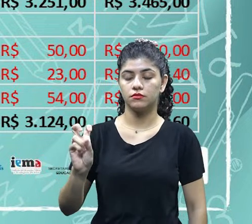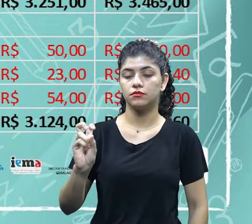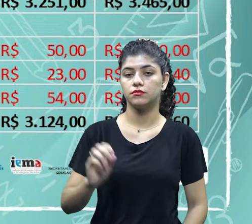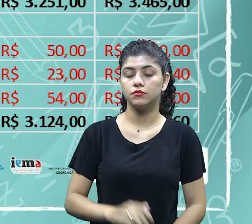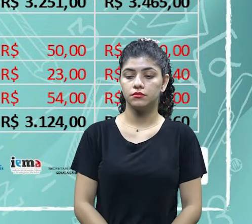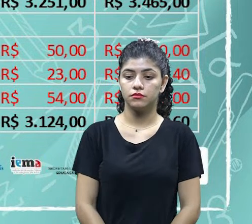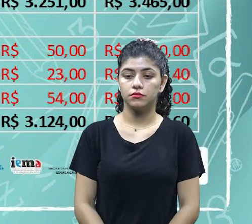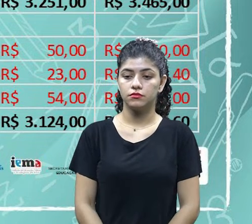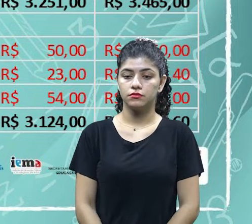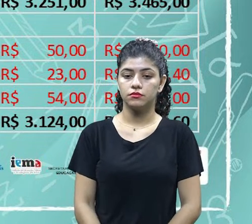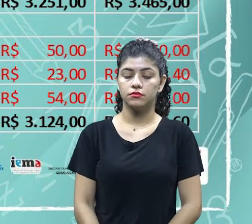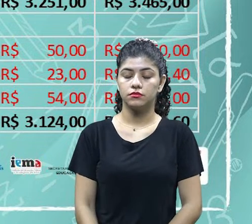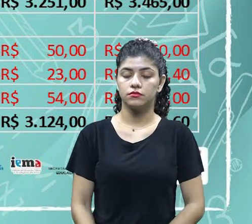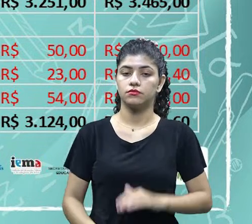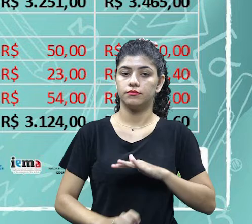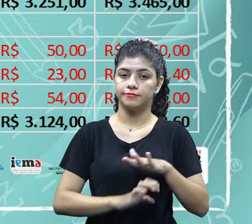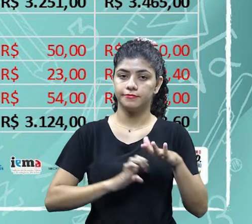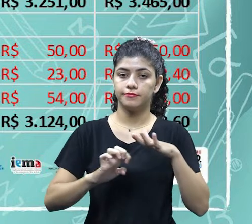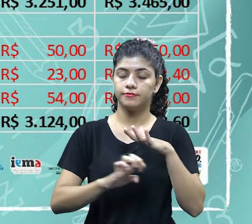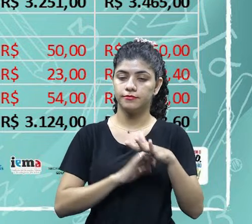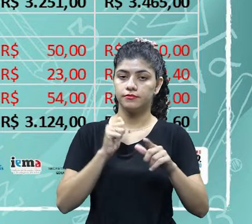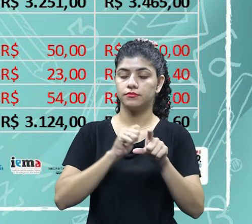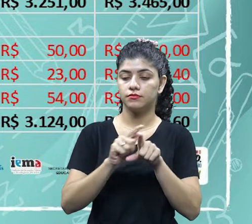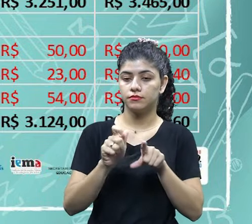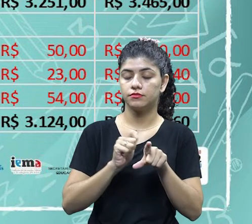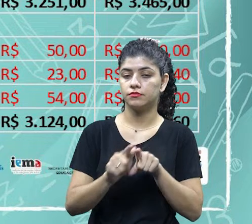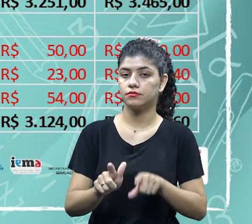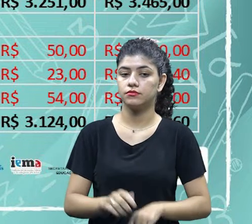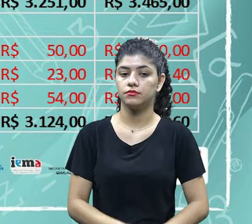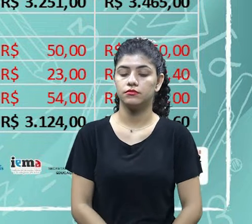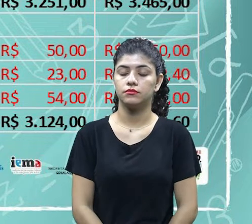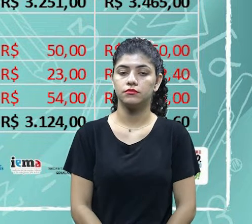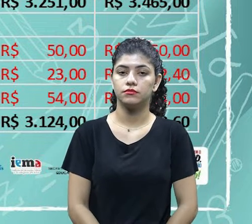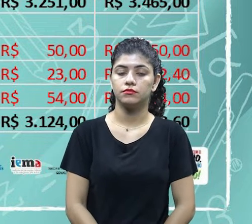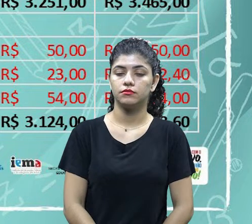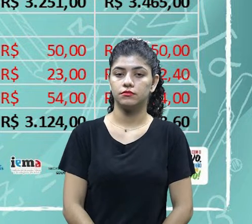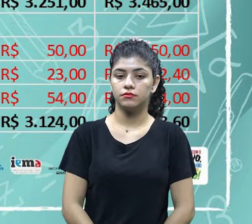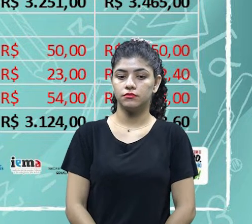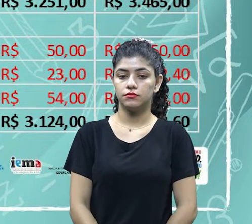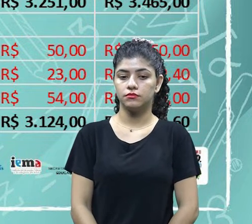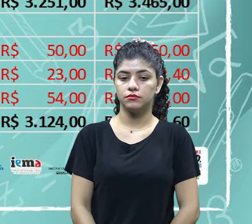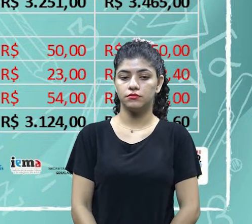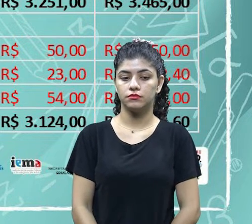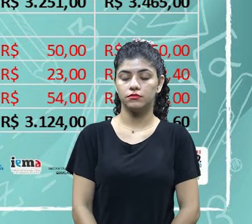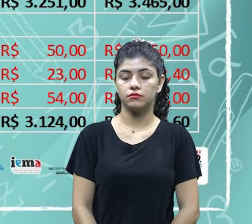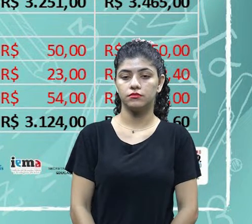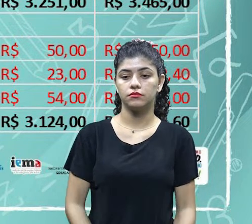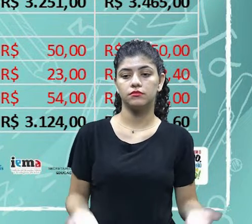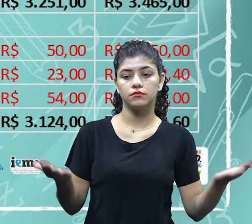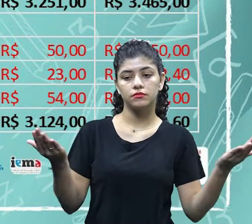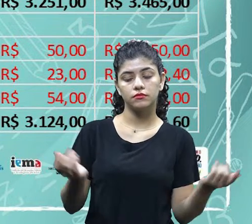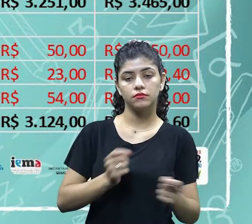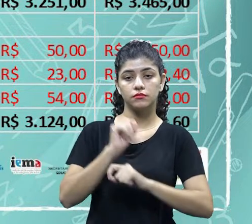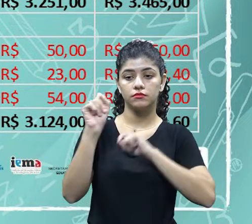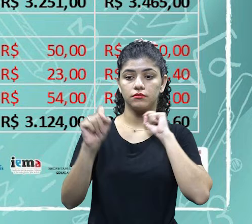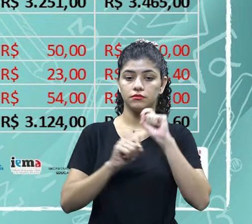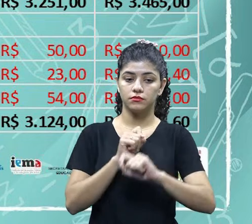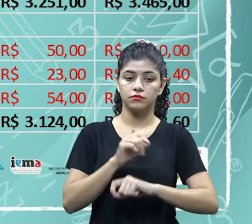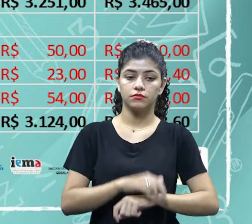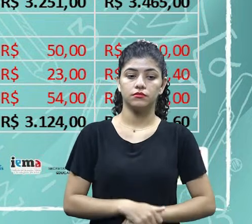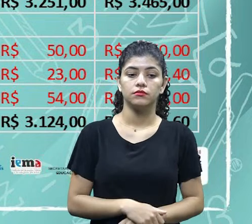lucro bruto da empresa apurado todos os seus custos, certo? Aí agora nós vamos calcular o quê?